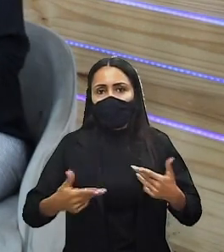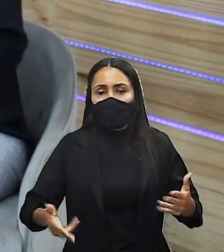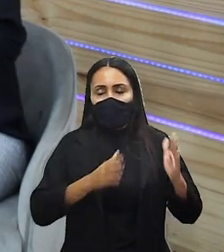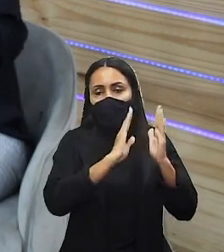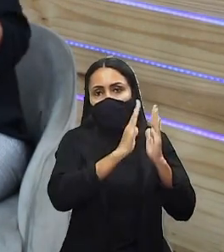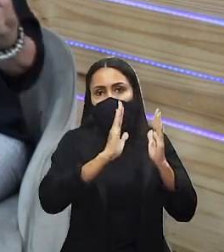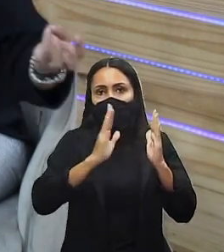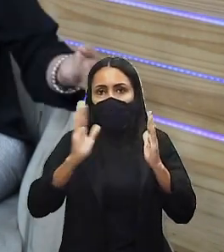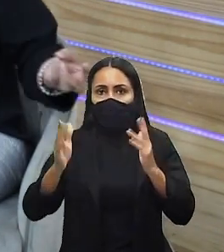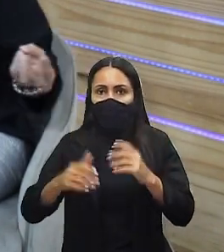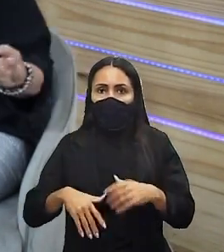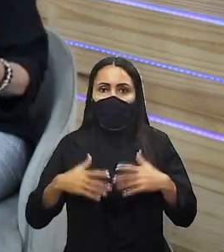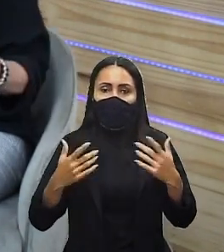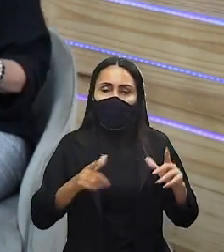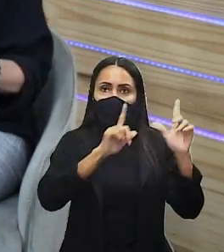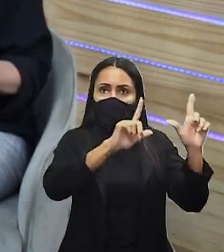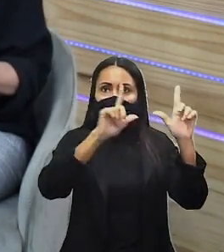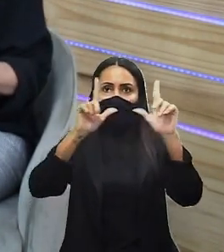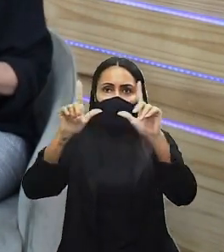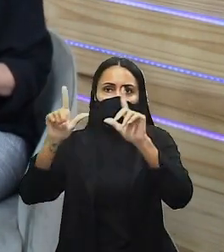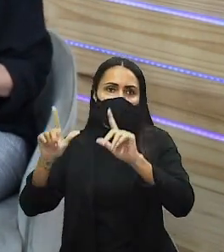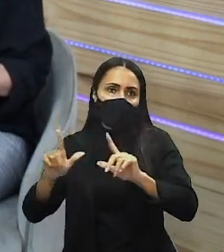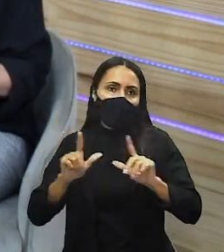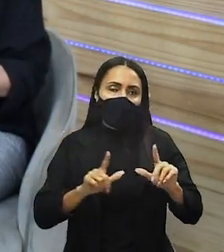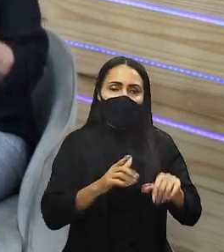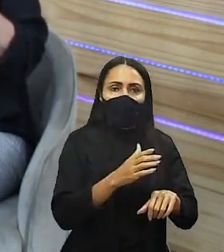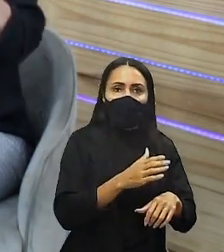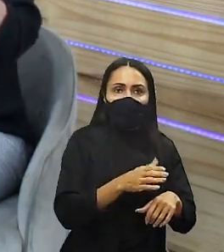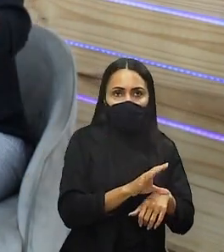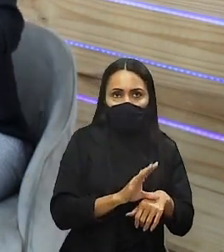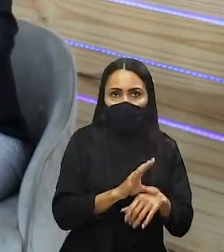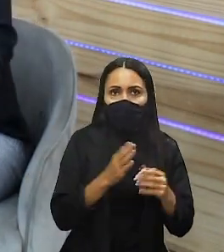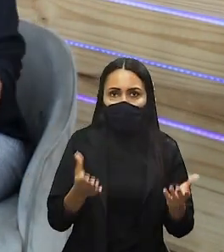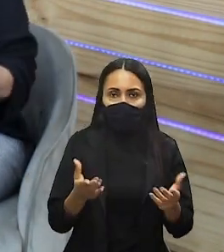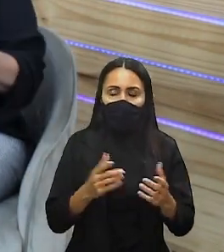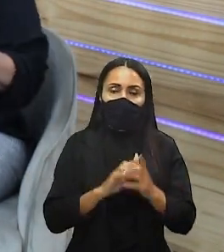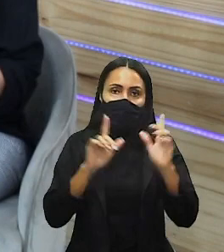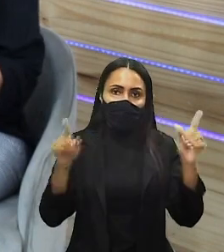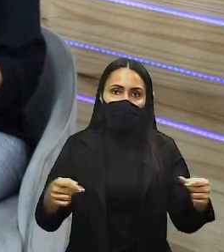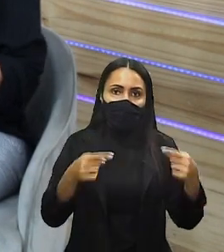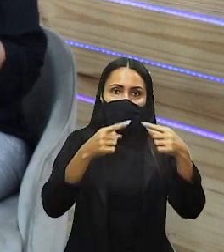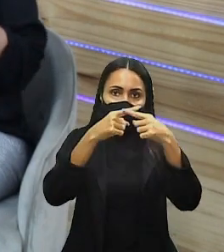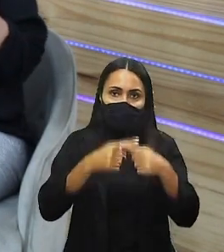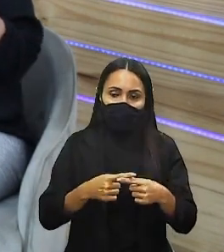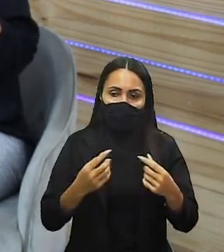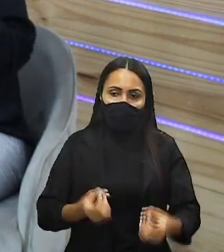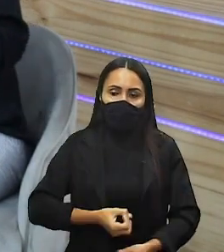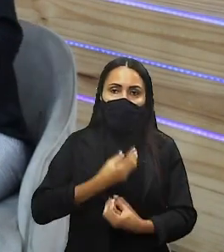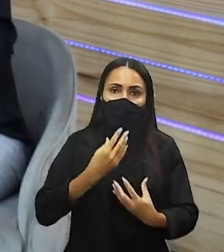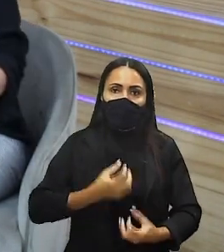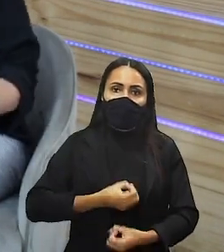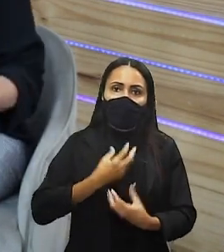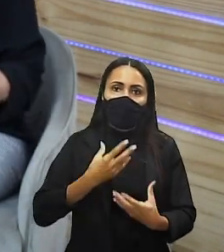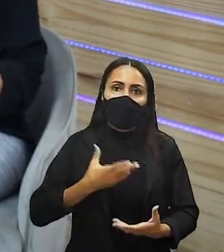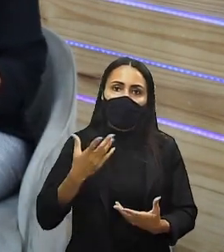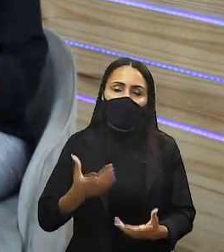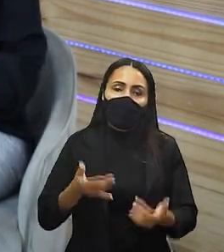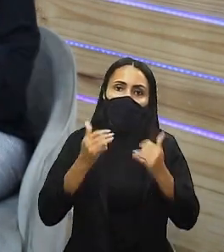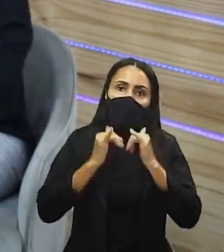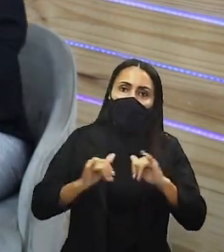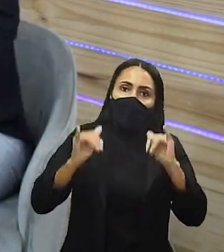pode fazer um concurso de cartaz, se tiver gente que entenda de desenho, concurso de poesias, concurso de